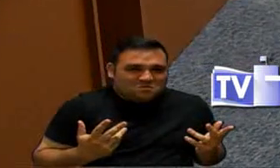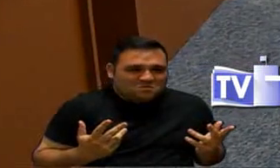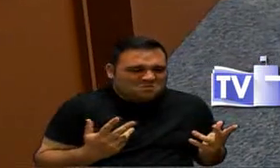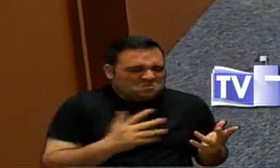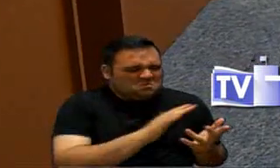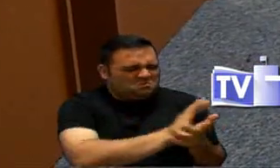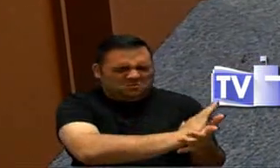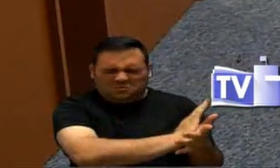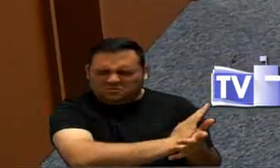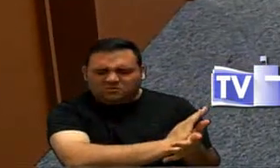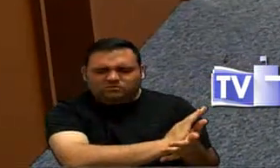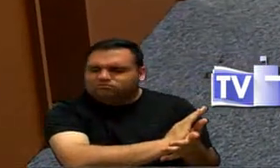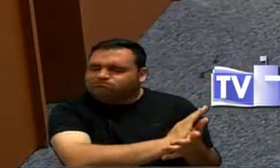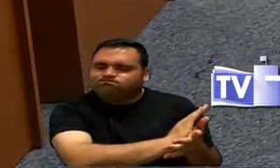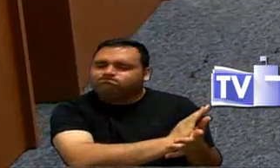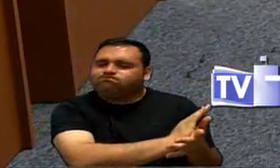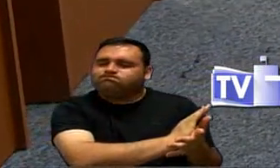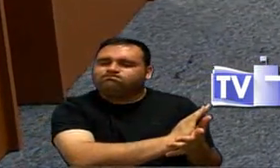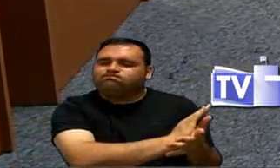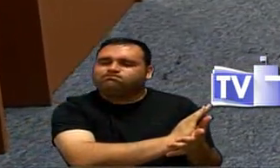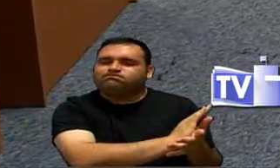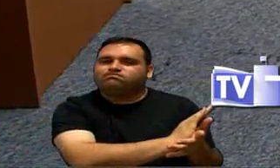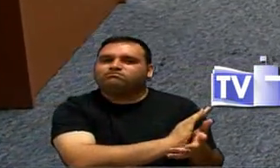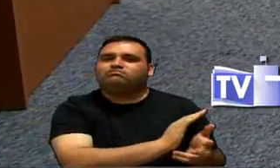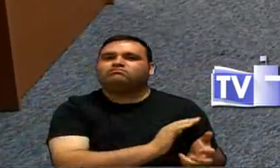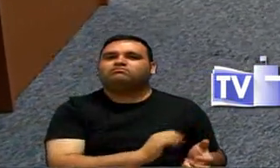ser maltratada,